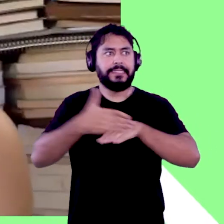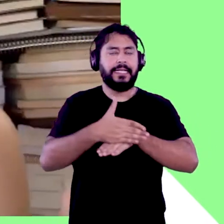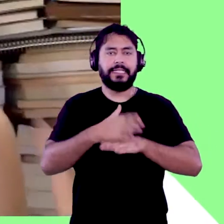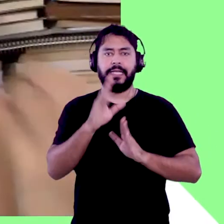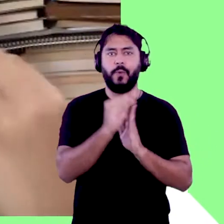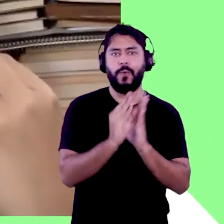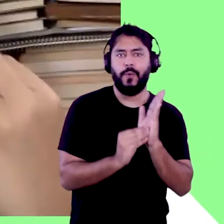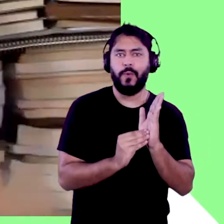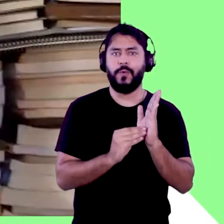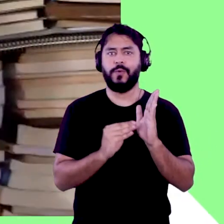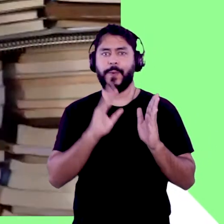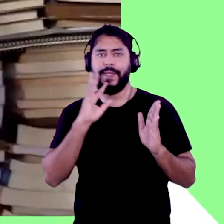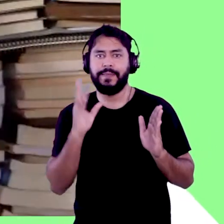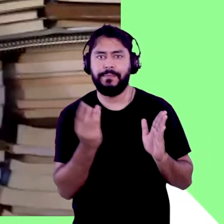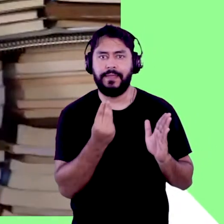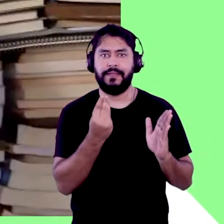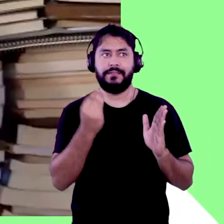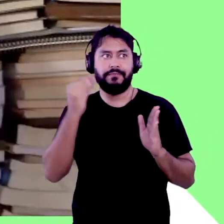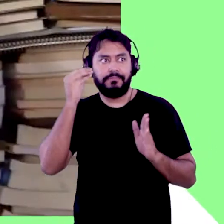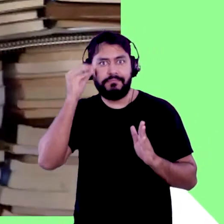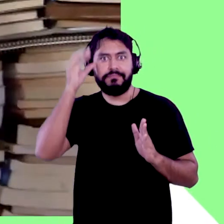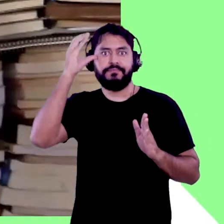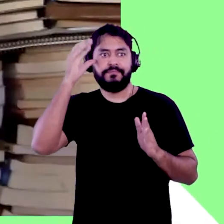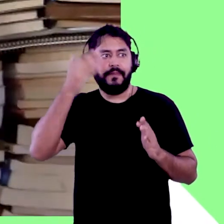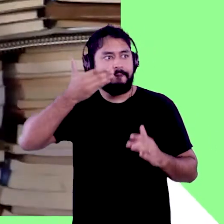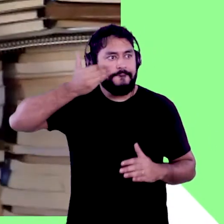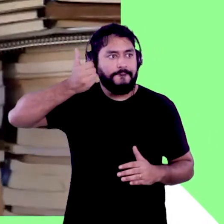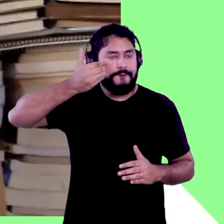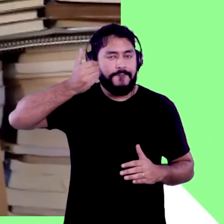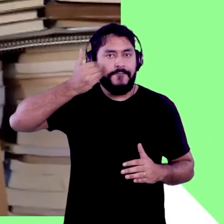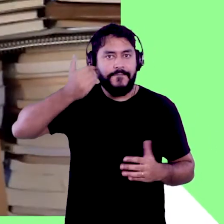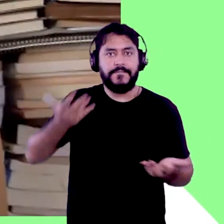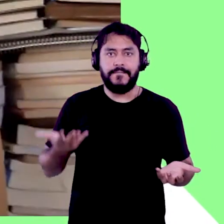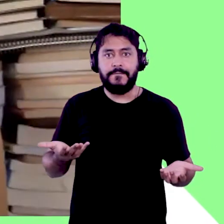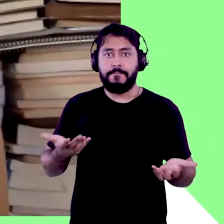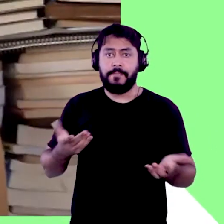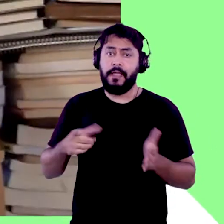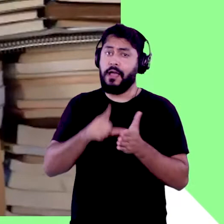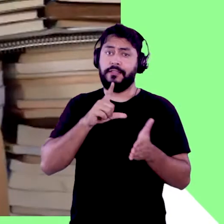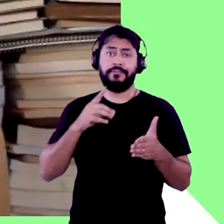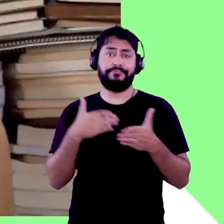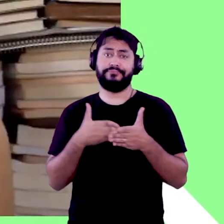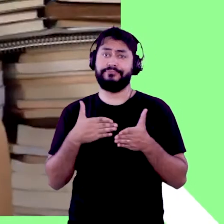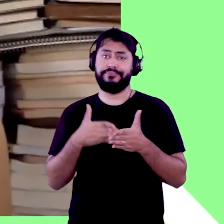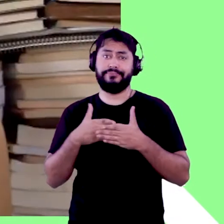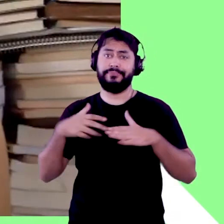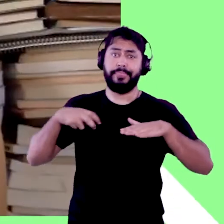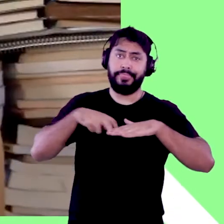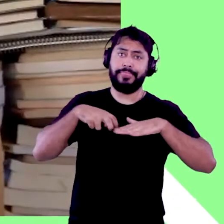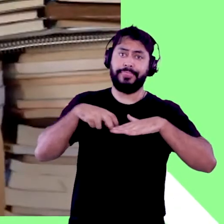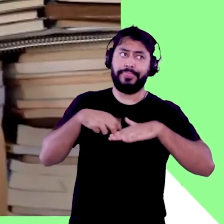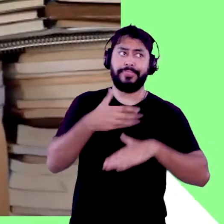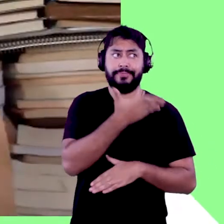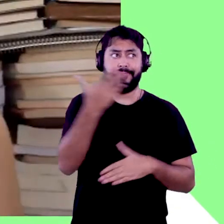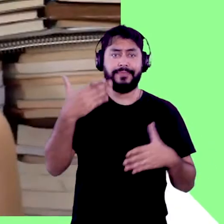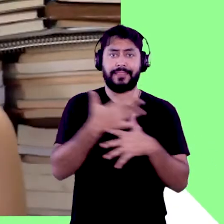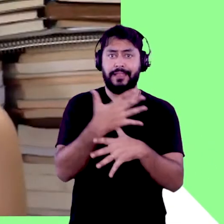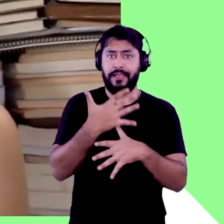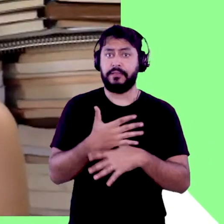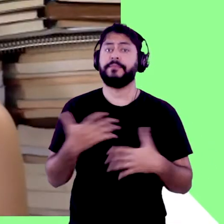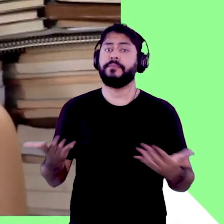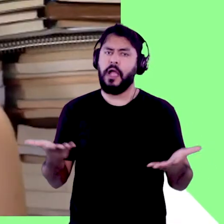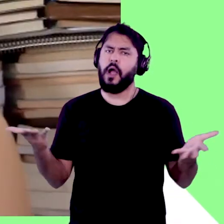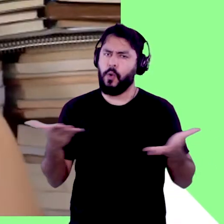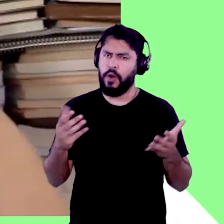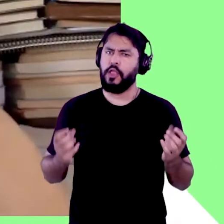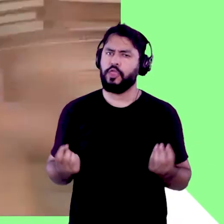informações que uma vez não teriam, e que a partir das novas tecnologias a gente consegue ter. Só que